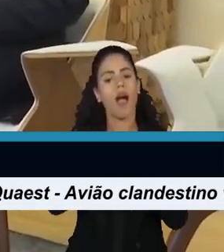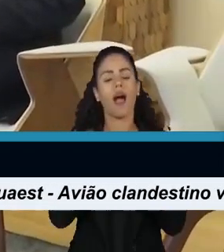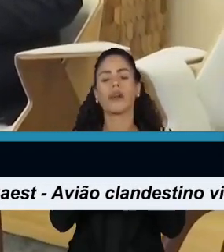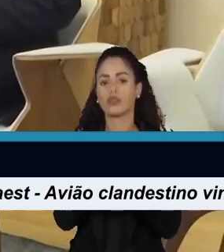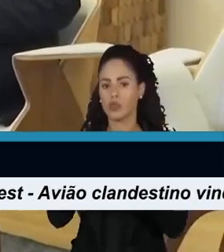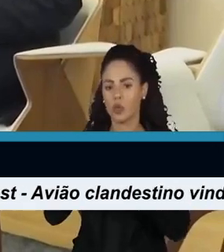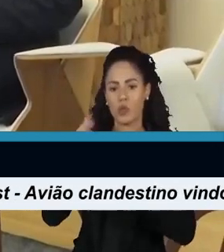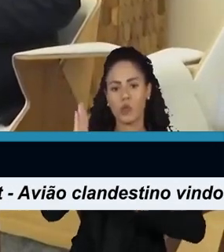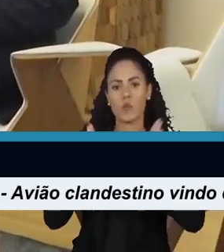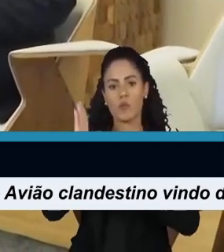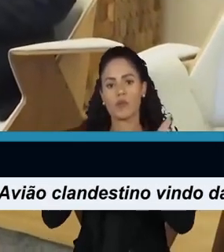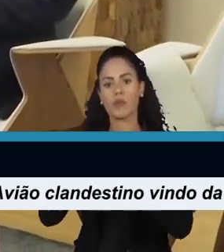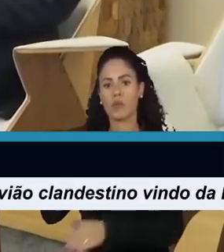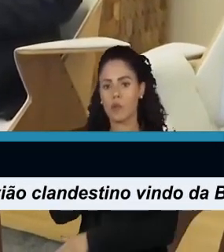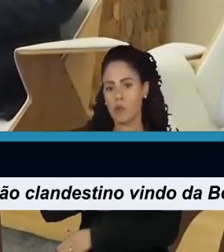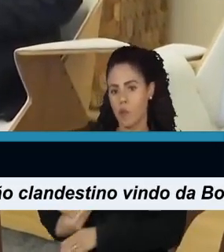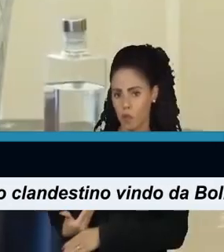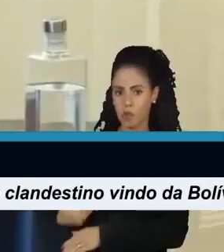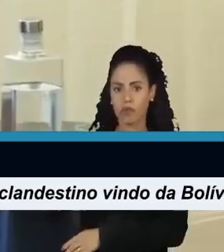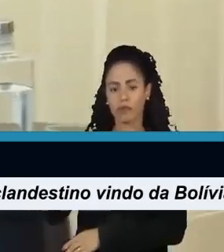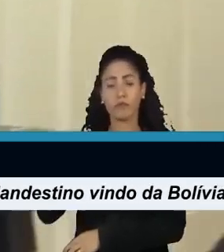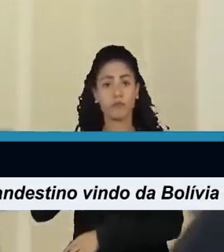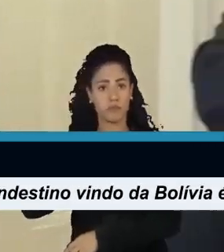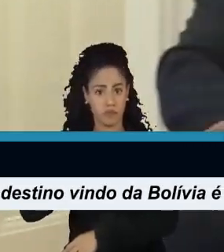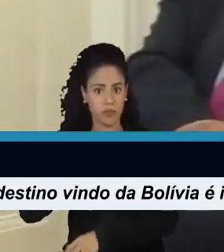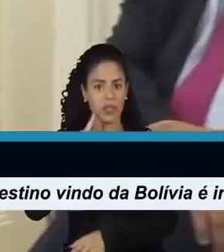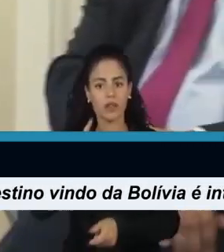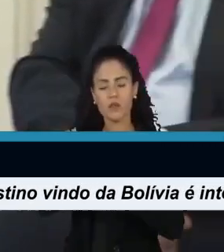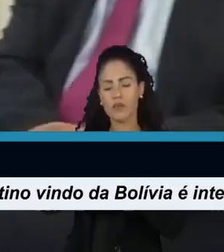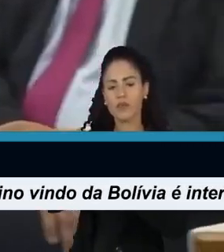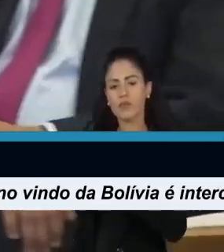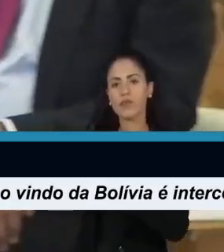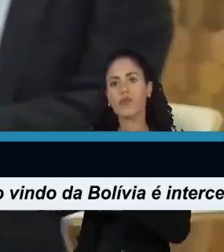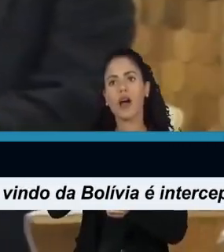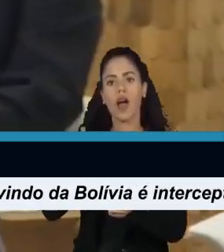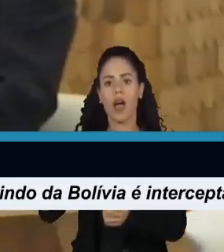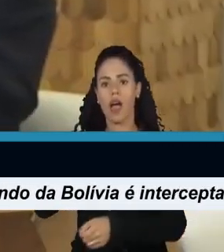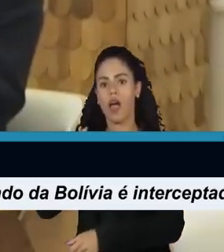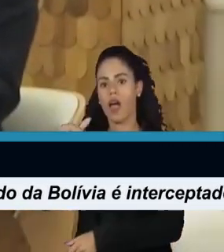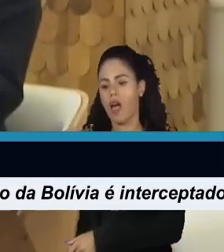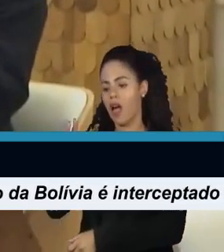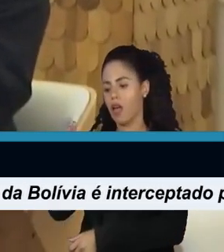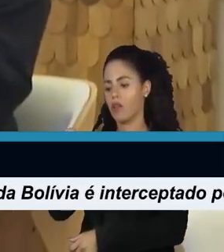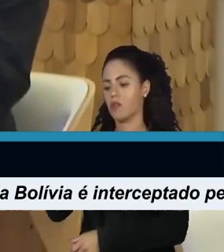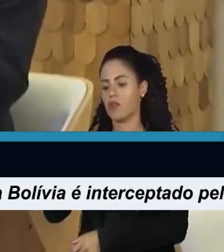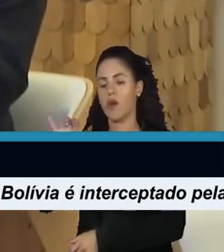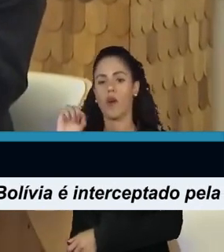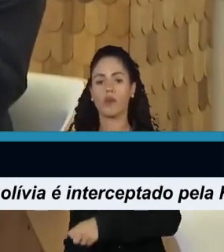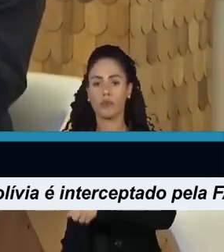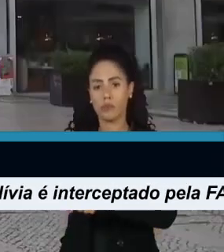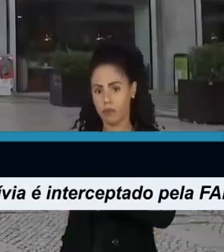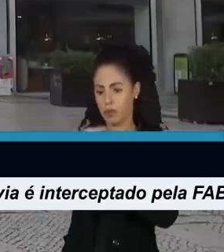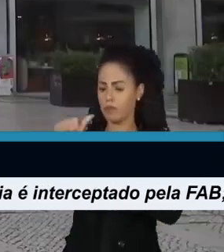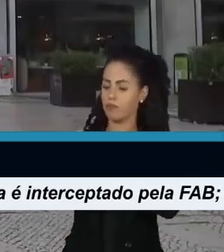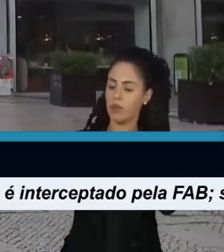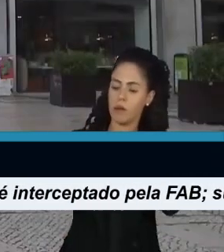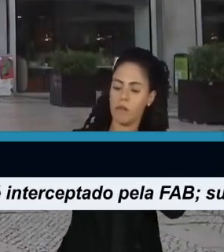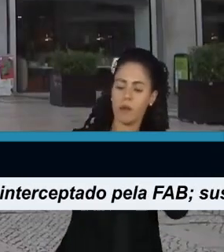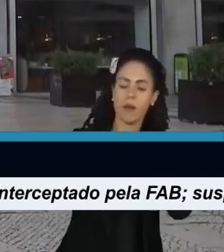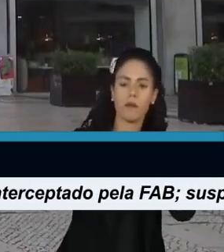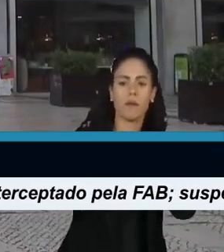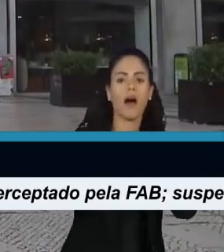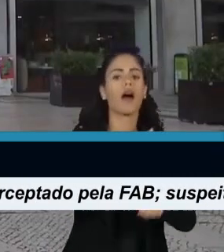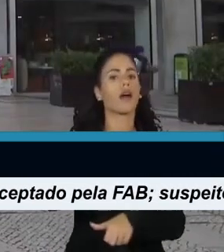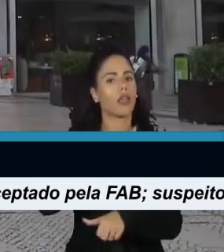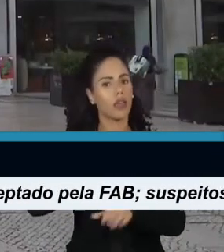de governo do Partido Socialista. Sob o comando do ex-premier Antônio Costa, o país passou por mudanças que